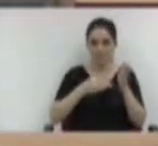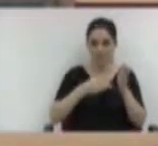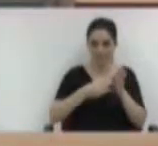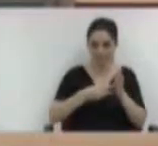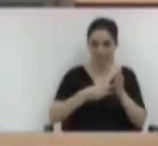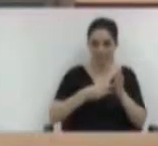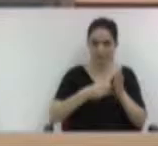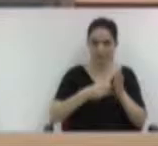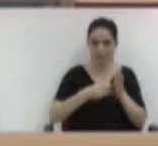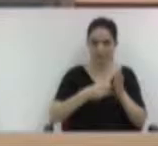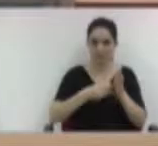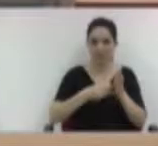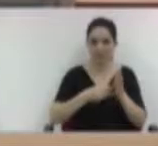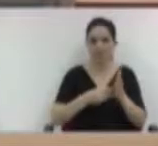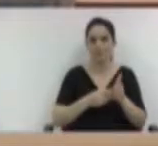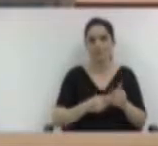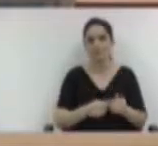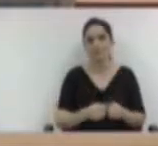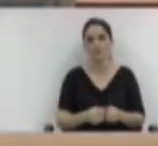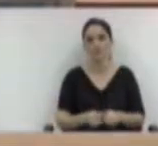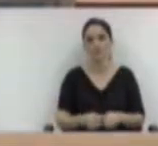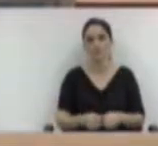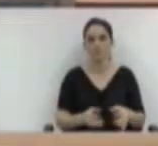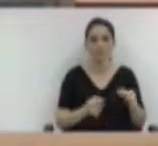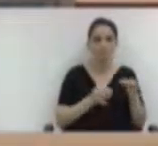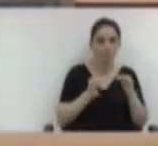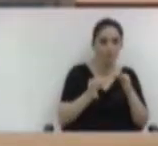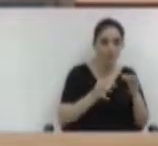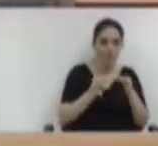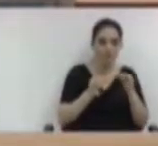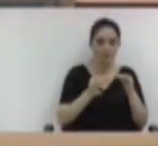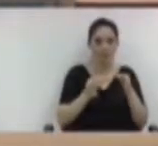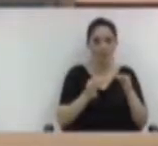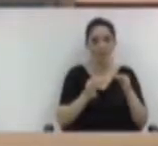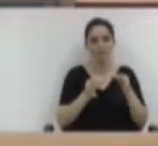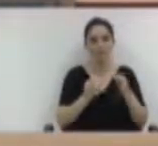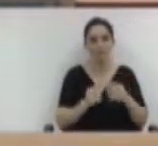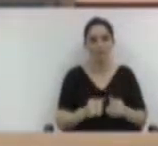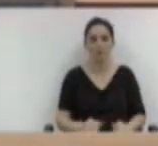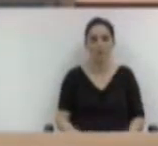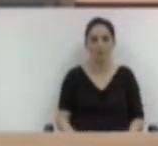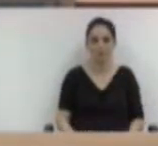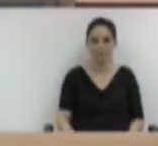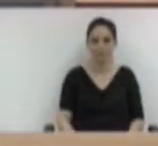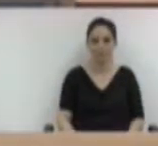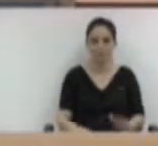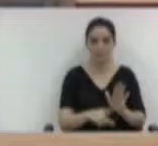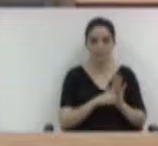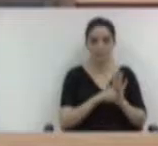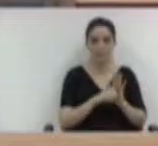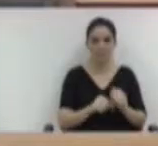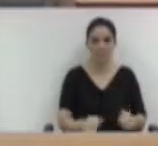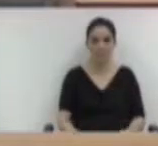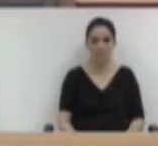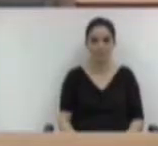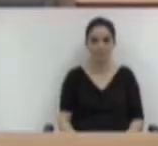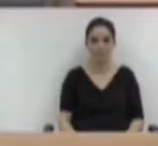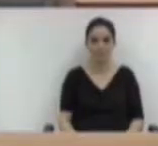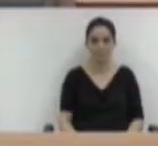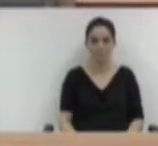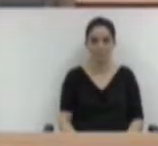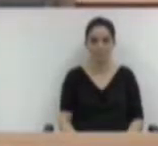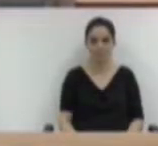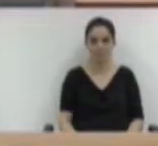necessárias da organização e da outras providências. É recebida pela